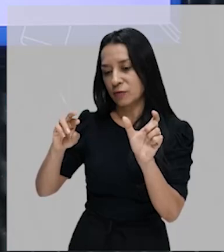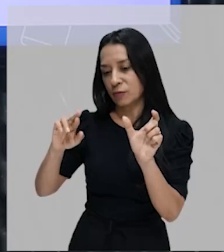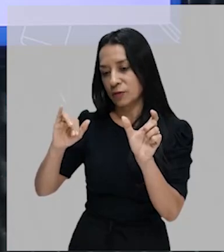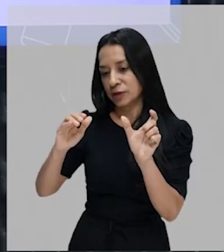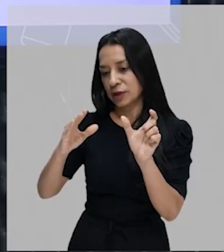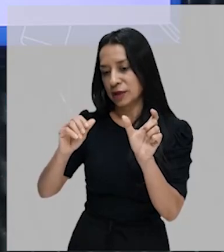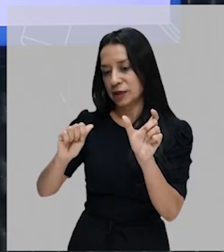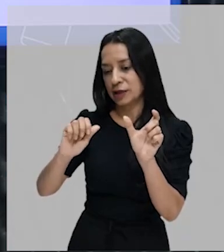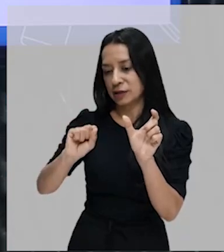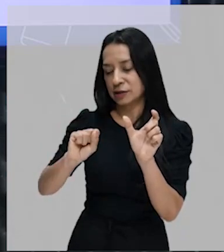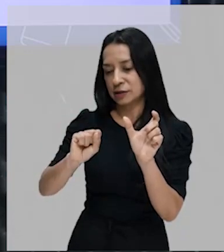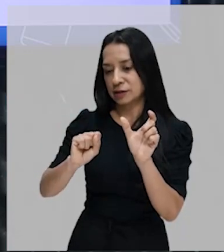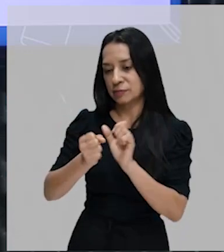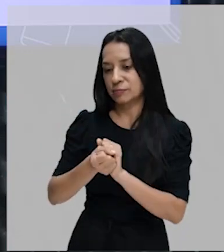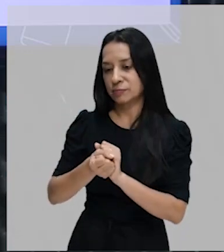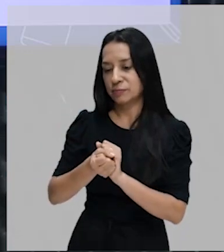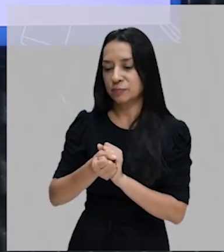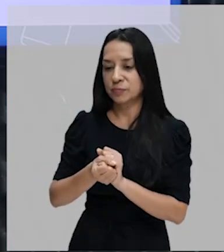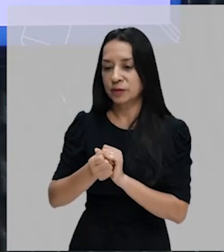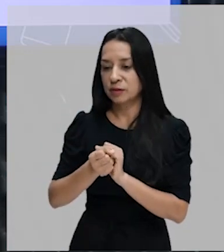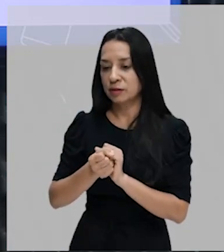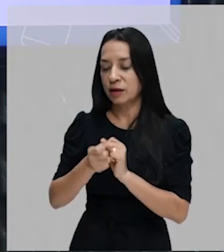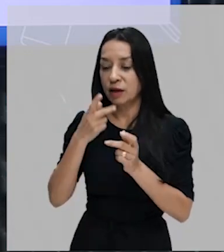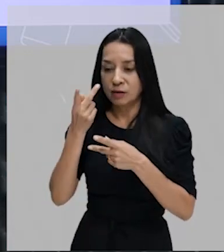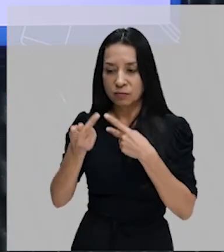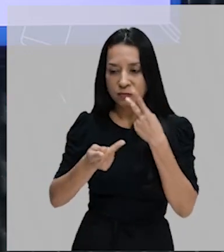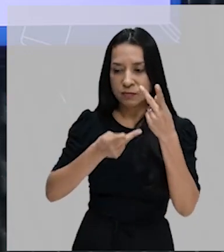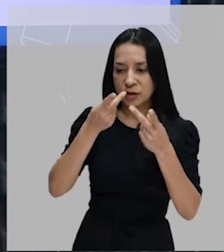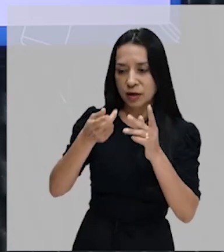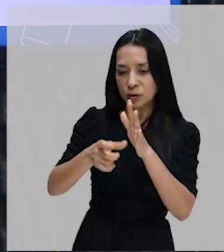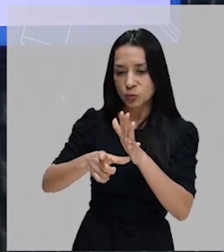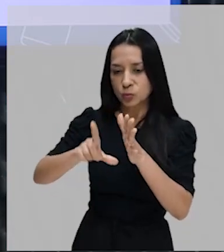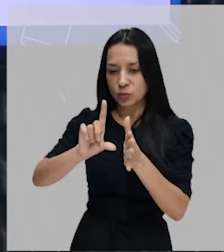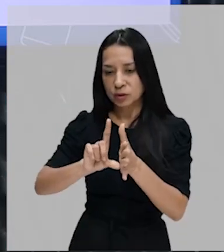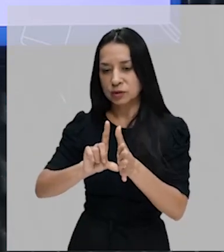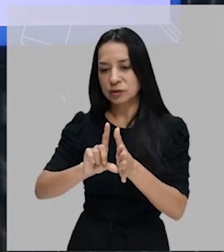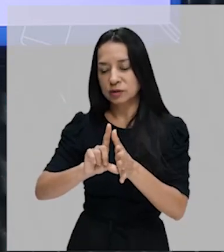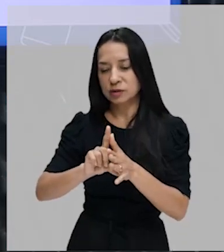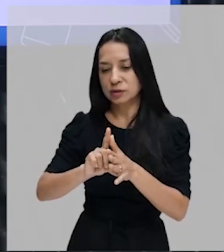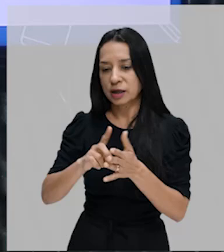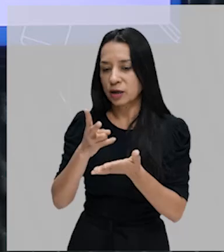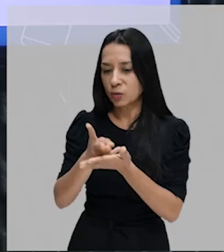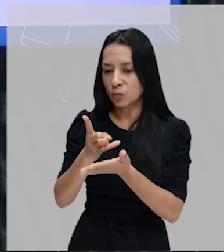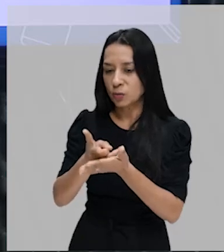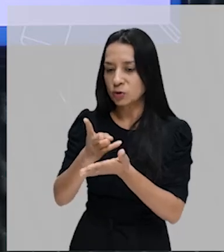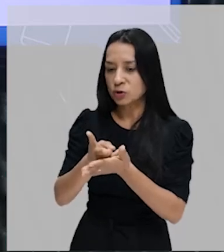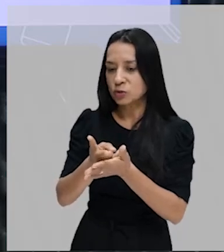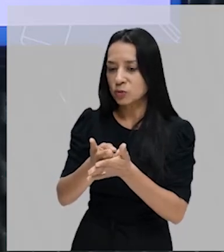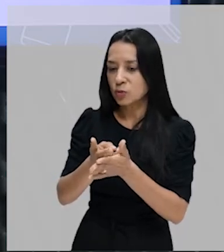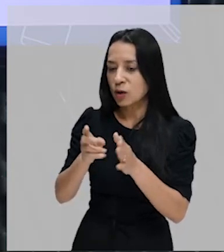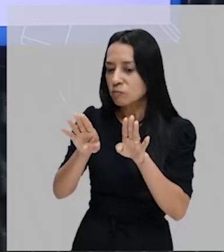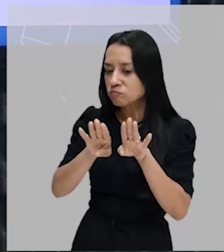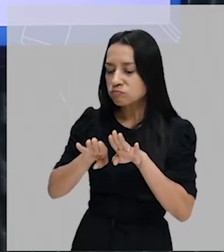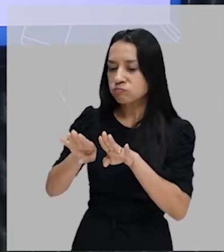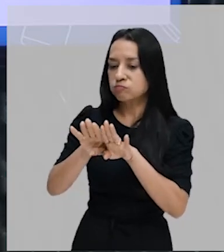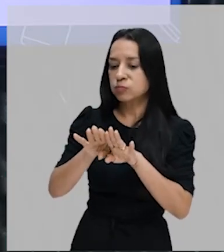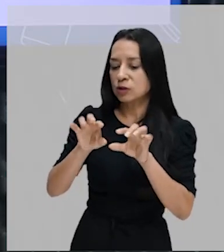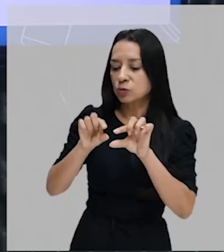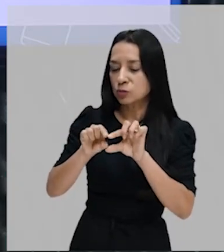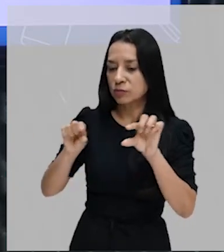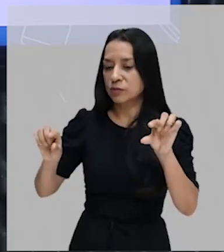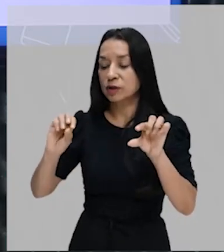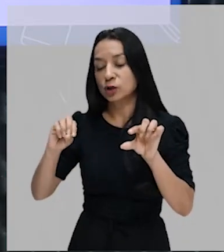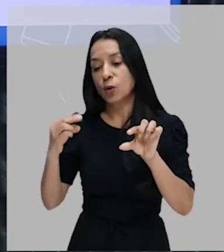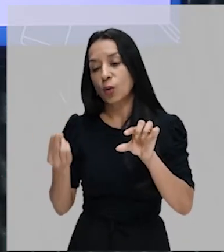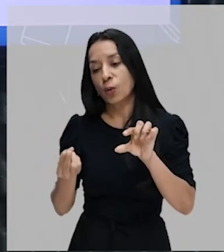anteriormente, preservando assim a coerência de uma frase ou do texto. Segundo as regras gerais de acentuação da